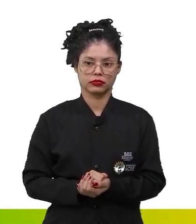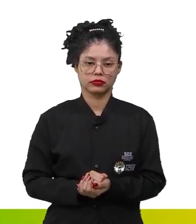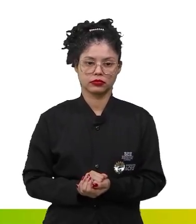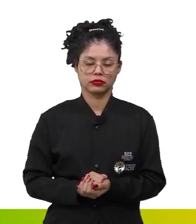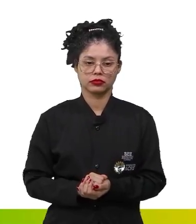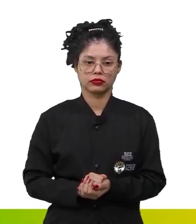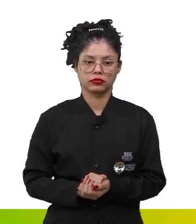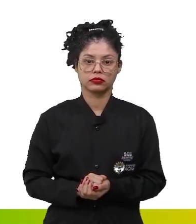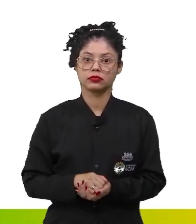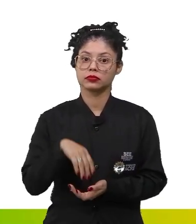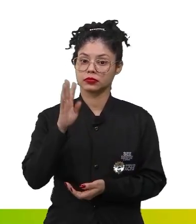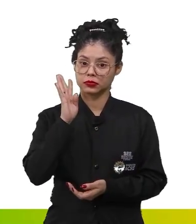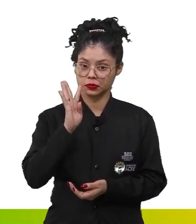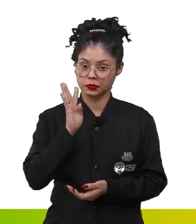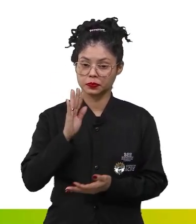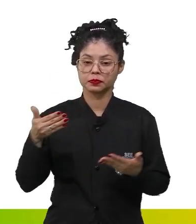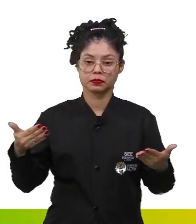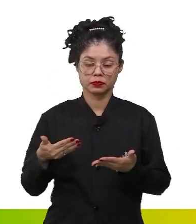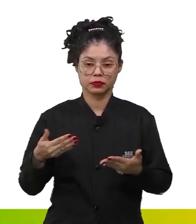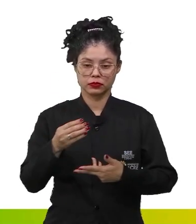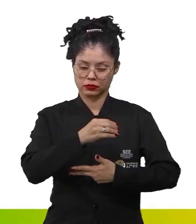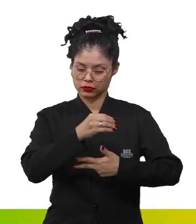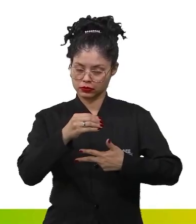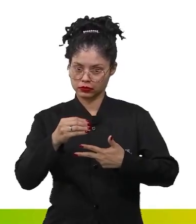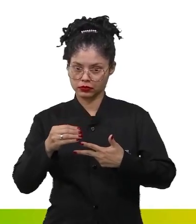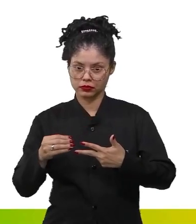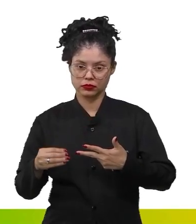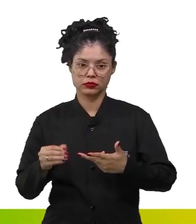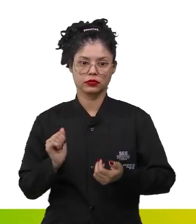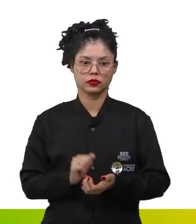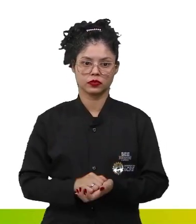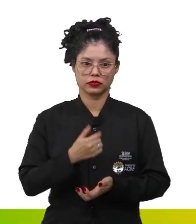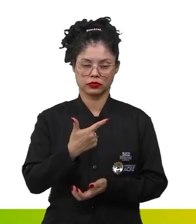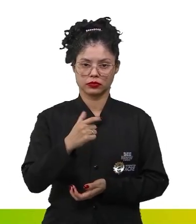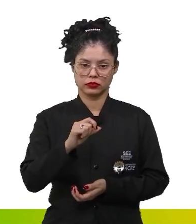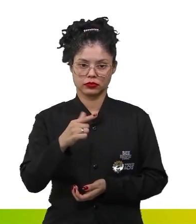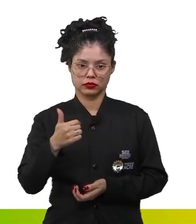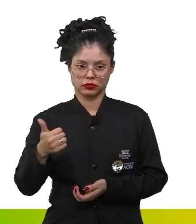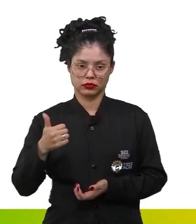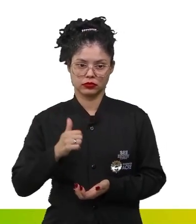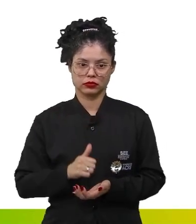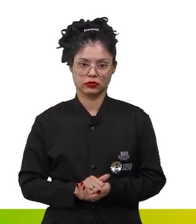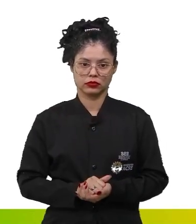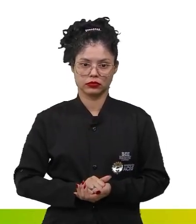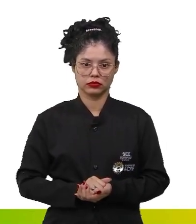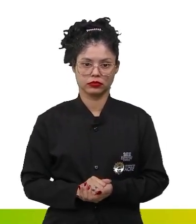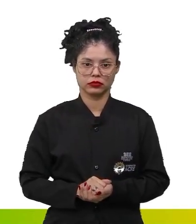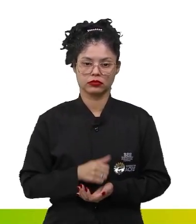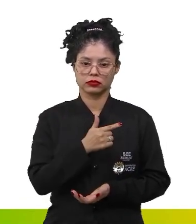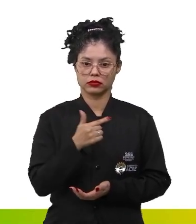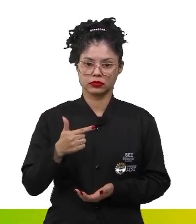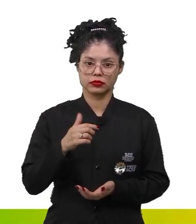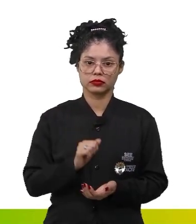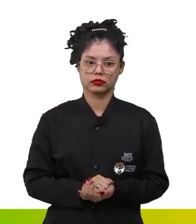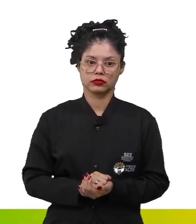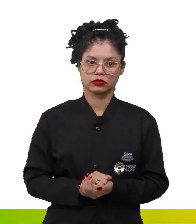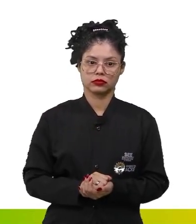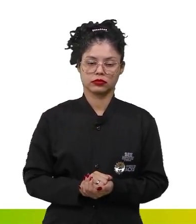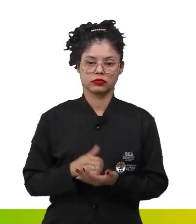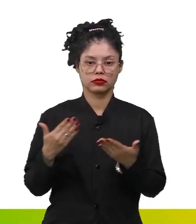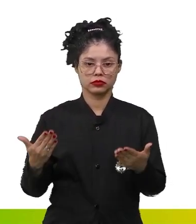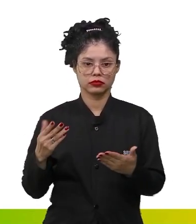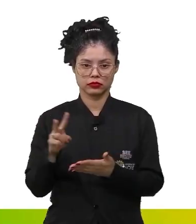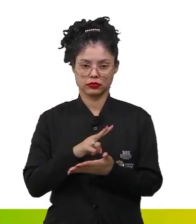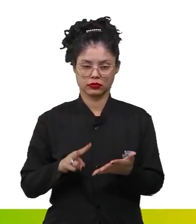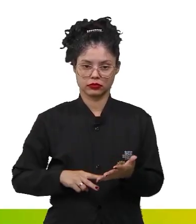uma questão bem atual do Enem, é o Enem aqui de 2022, a banca é o INEP, e nós vamos